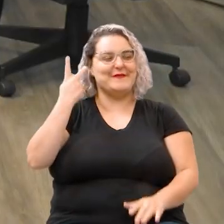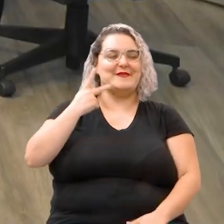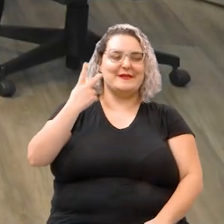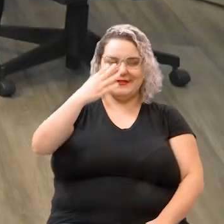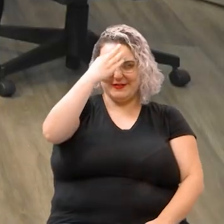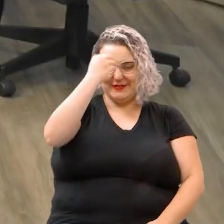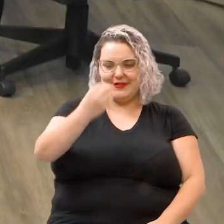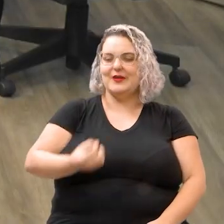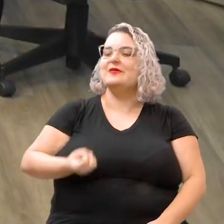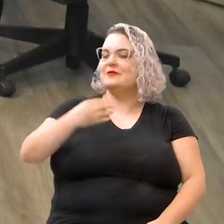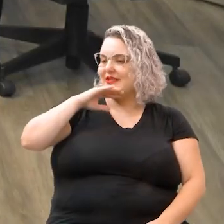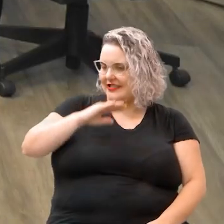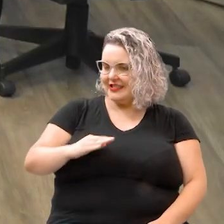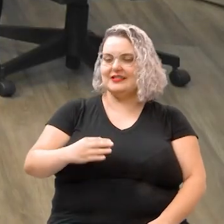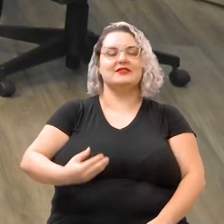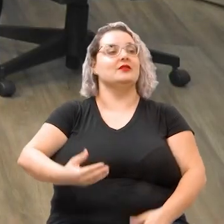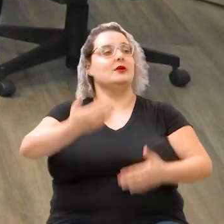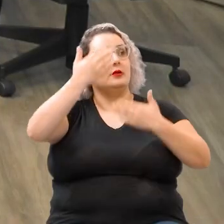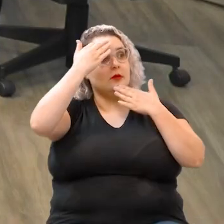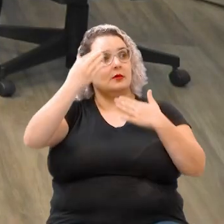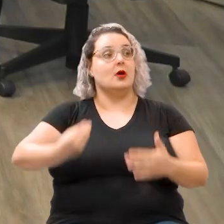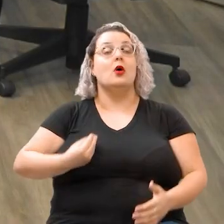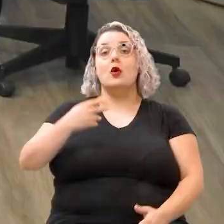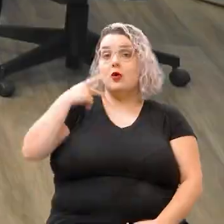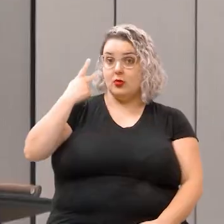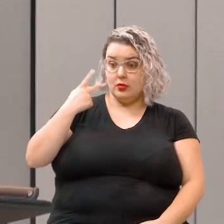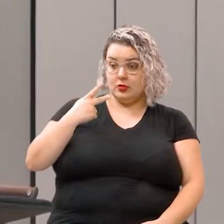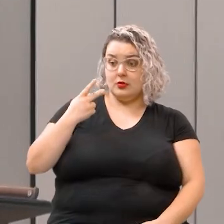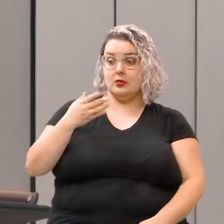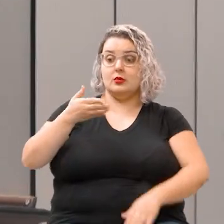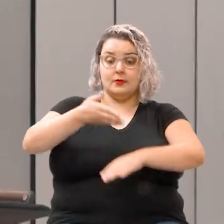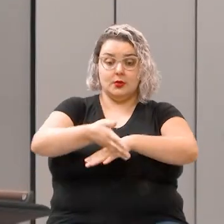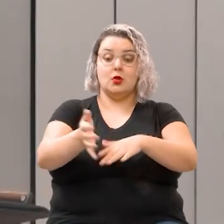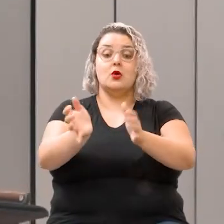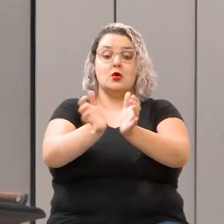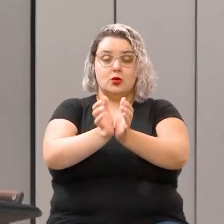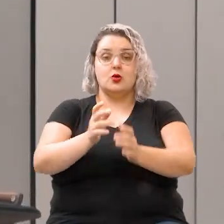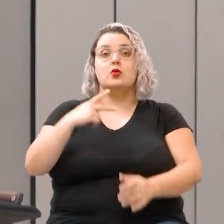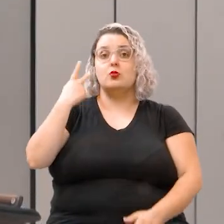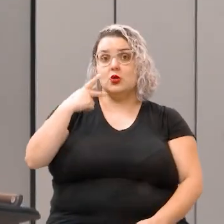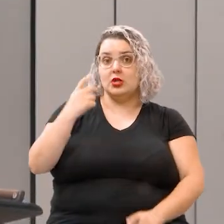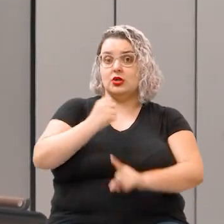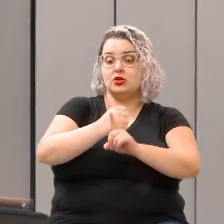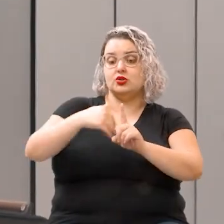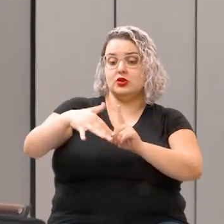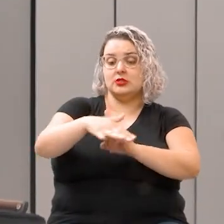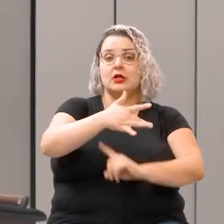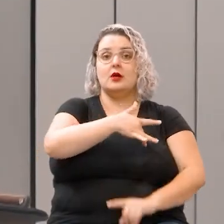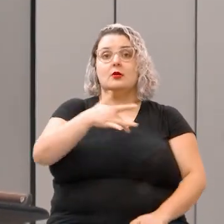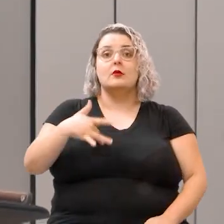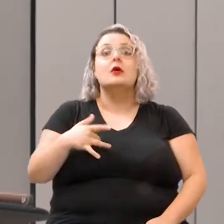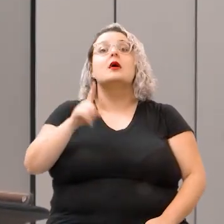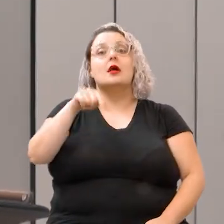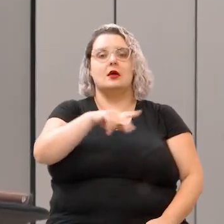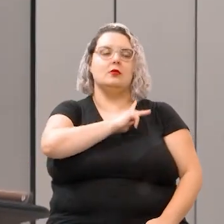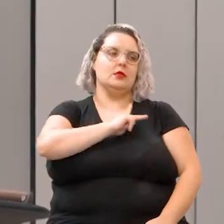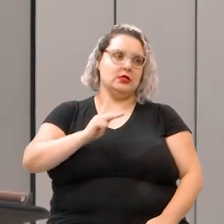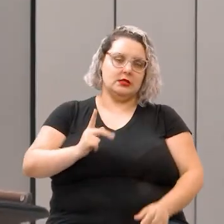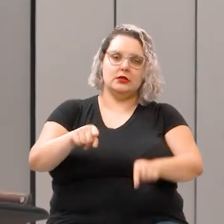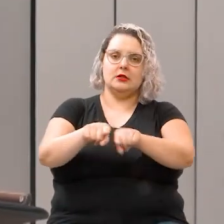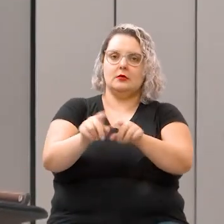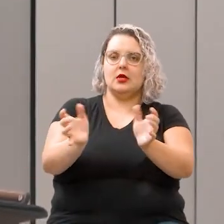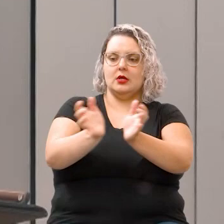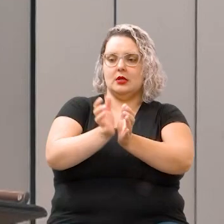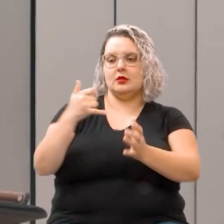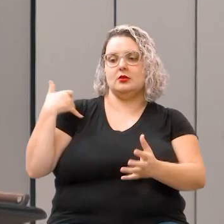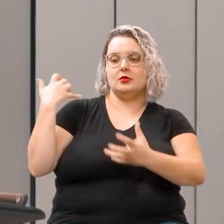Farmácia, obrigado pela presença. Lembrando que o vereador, além de fazer parte da Comissão de Política Social e Saúde, ele é o presidente da Comissão também dos